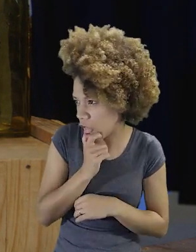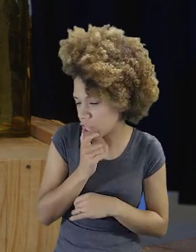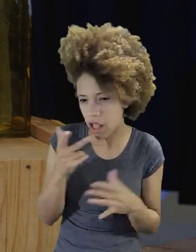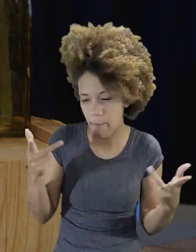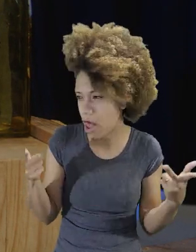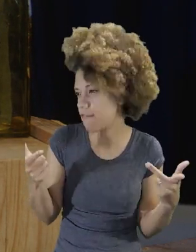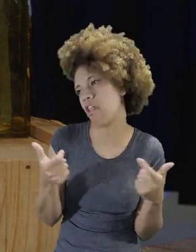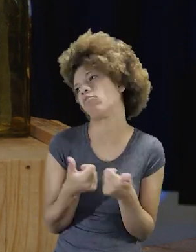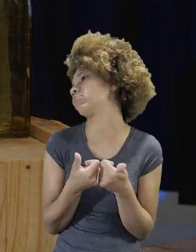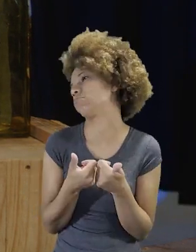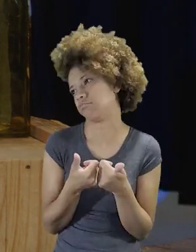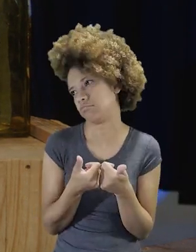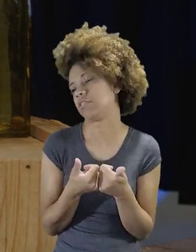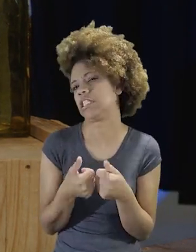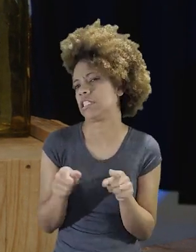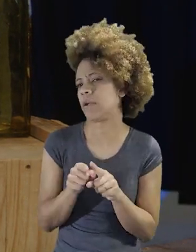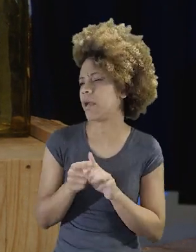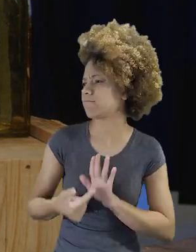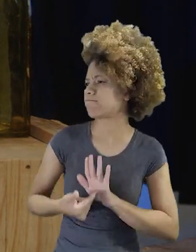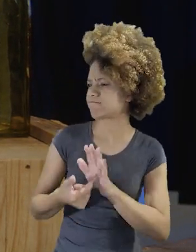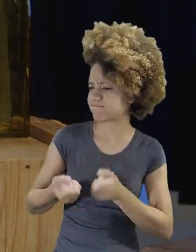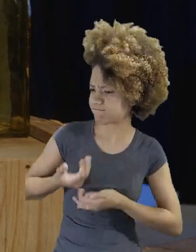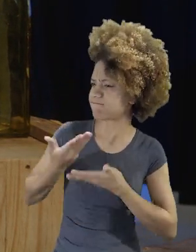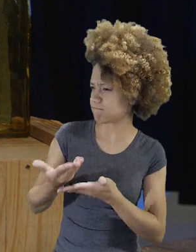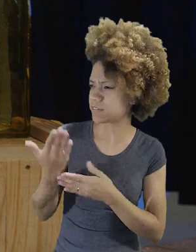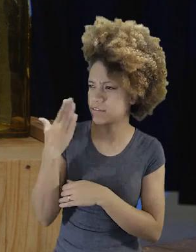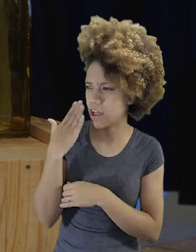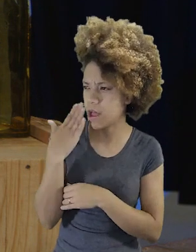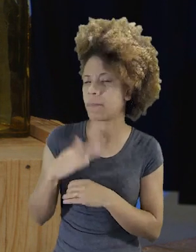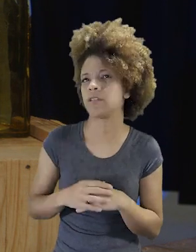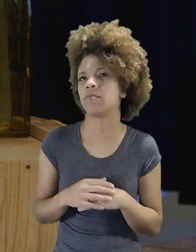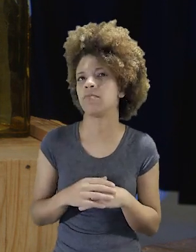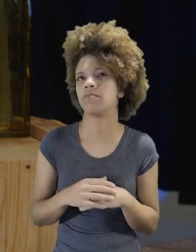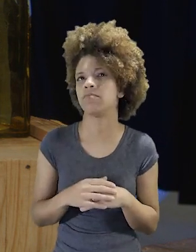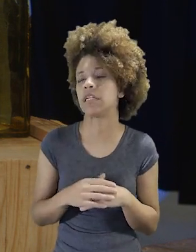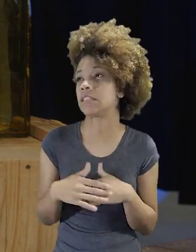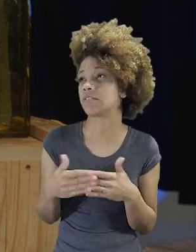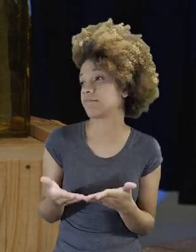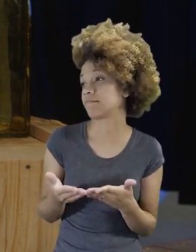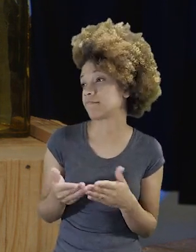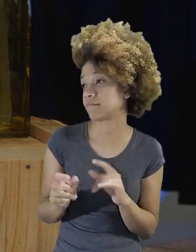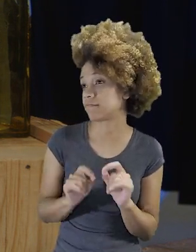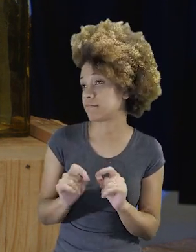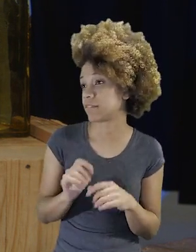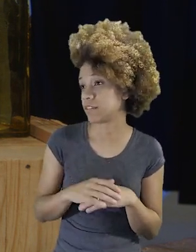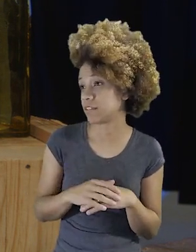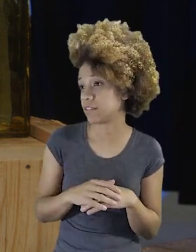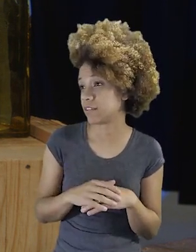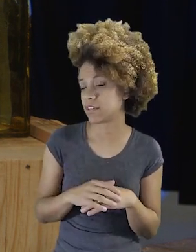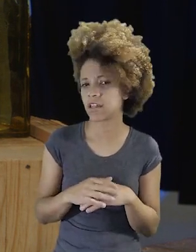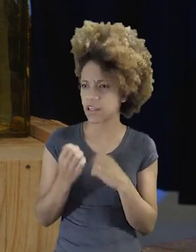tem hits ali incríveis e grandes declarações né cara sabe